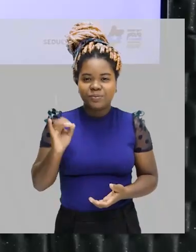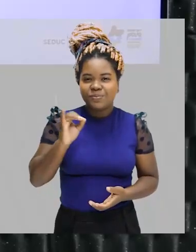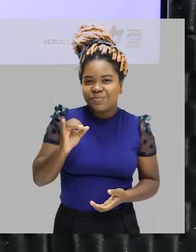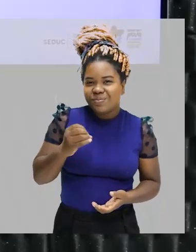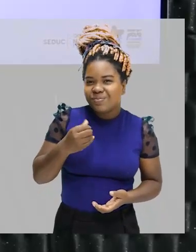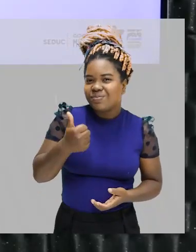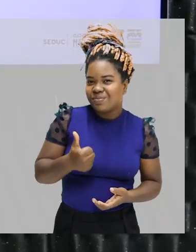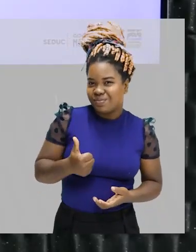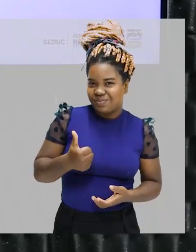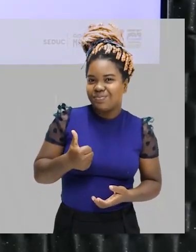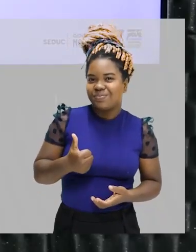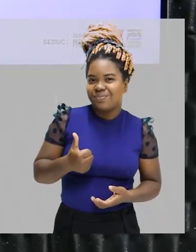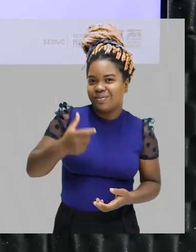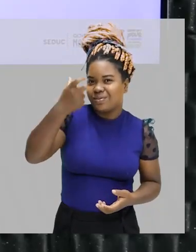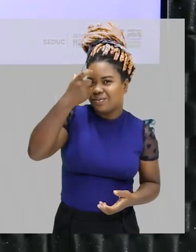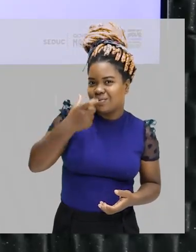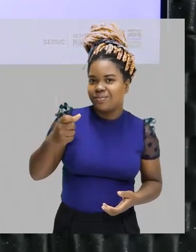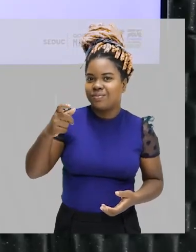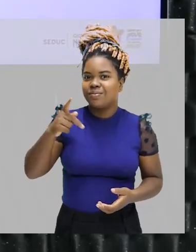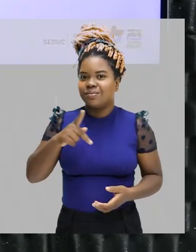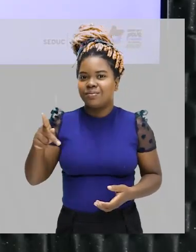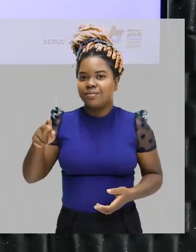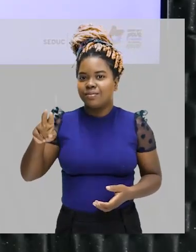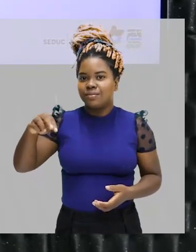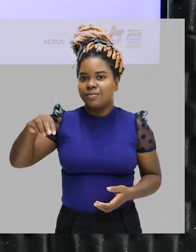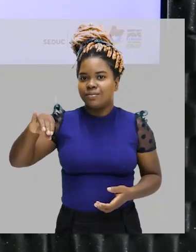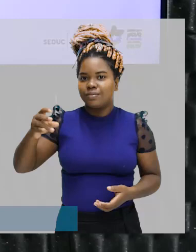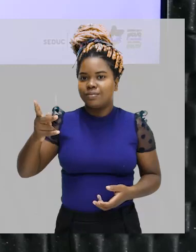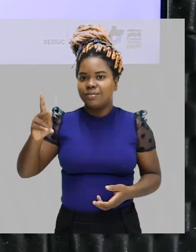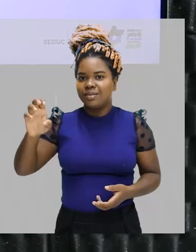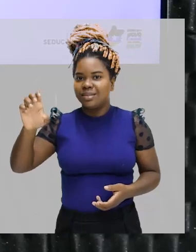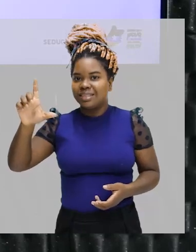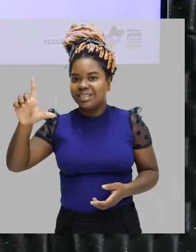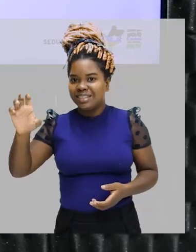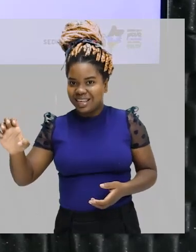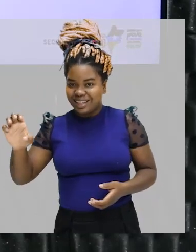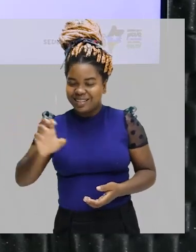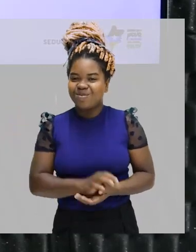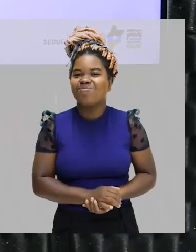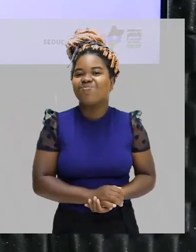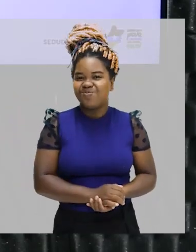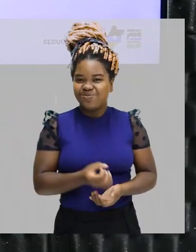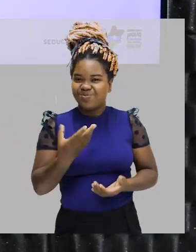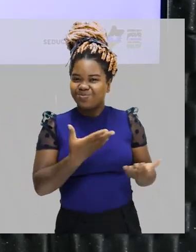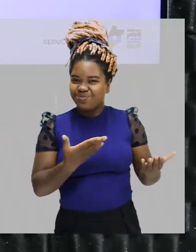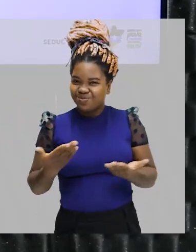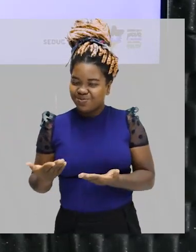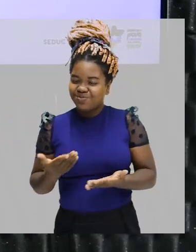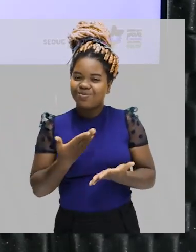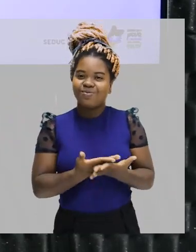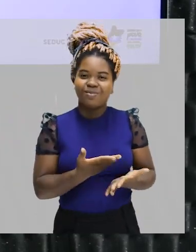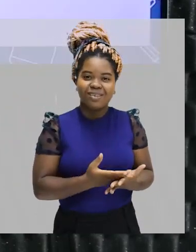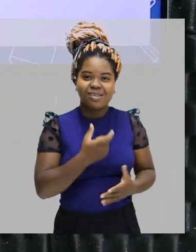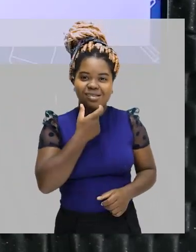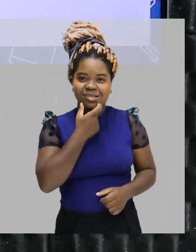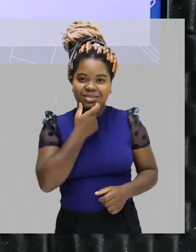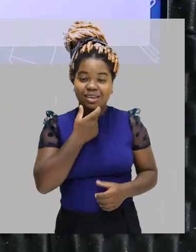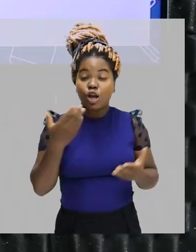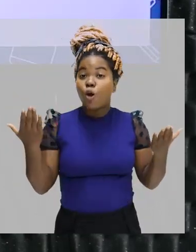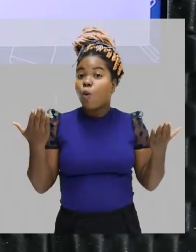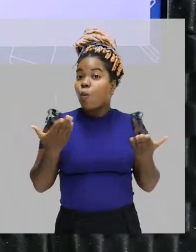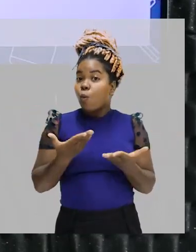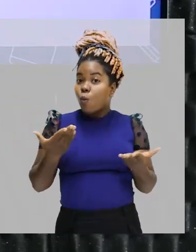Hello everybody, welcome to our English class. I'm teacher Michelle. Olá pessoal, sejam bem-vindos à aula de inglês. Eu sou a professora Michelle. Hoje nós